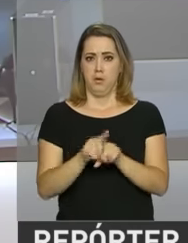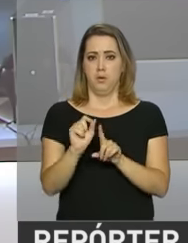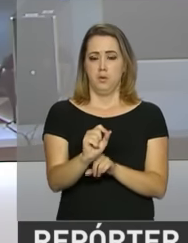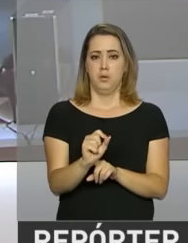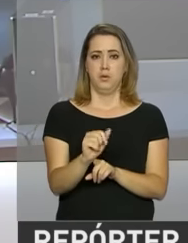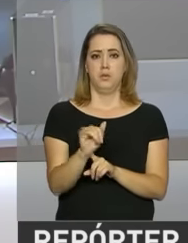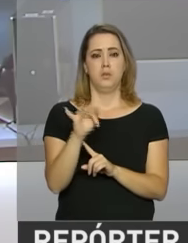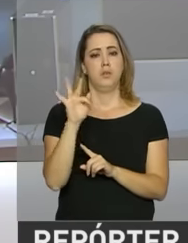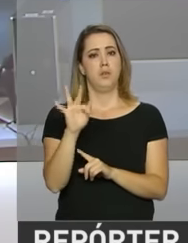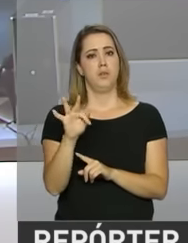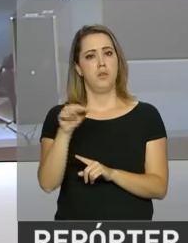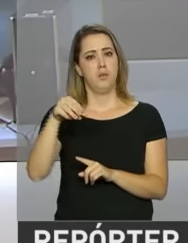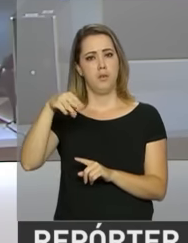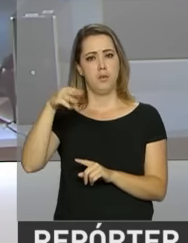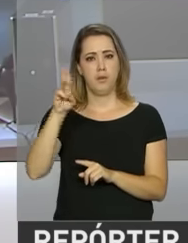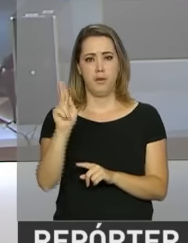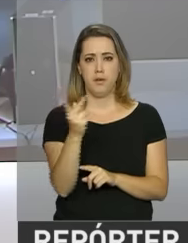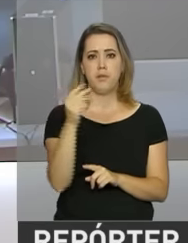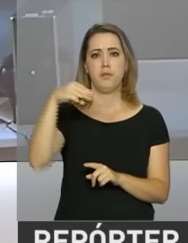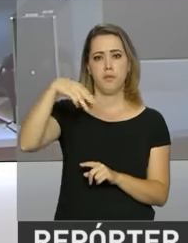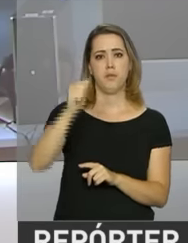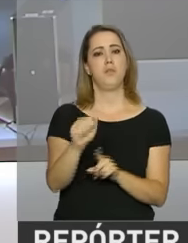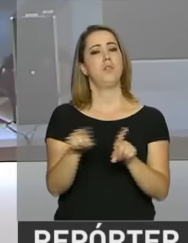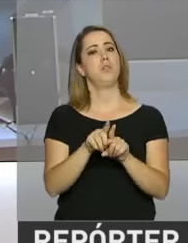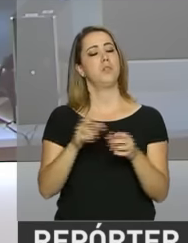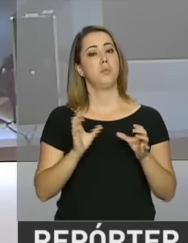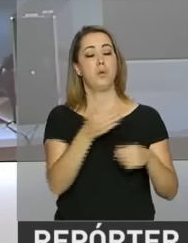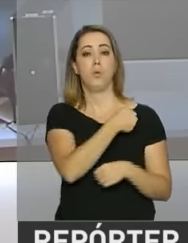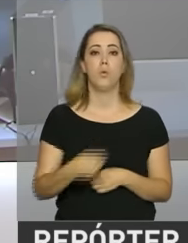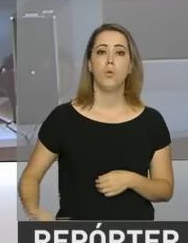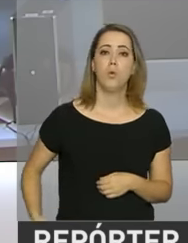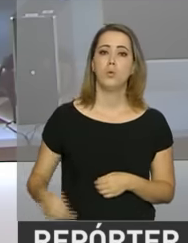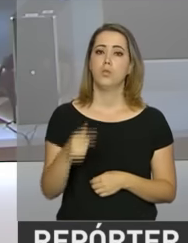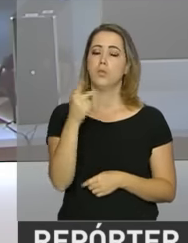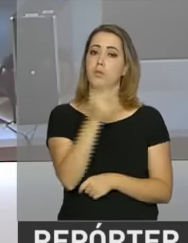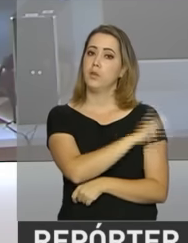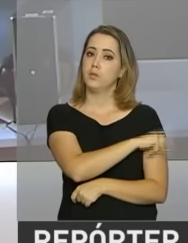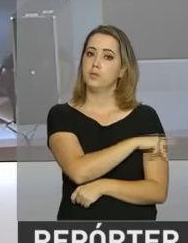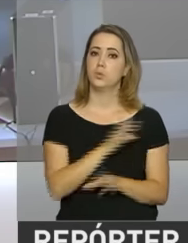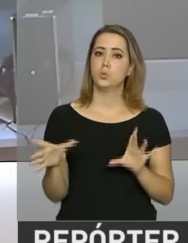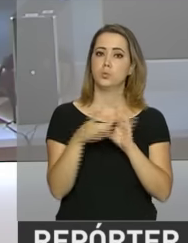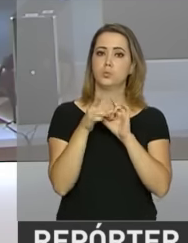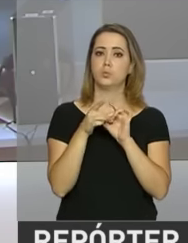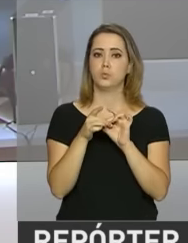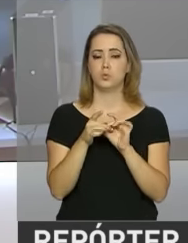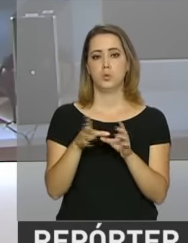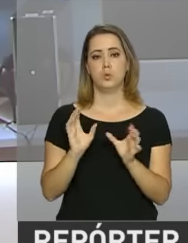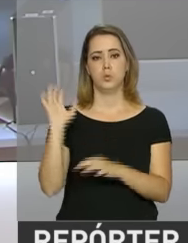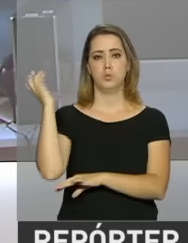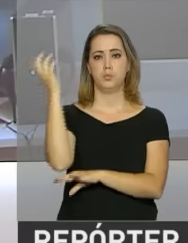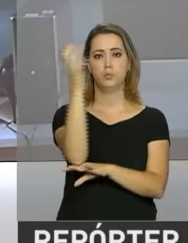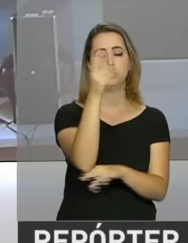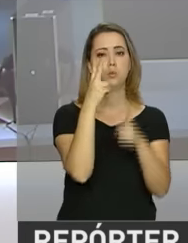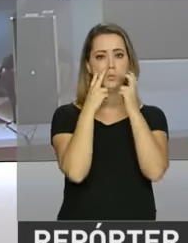a fundação do Homem Americano e o governo do Piauí vão administrar juntos o Parque Nacional da Serra da capivara a parceria